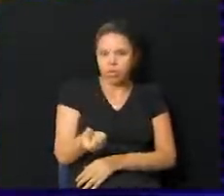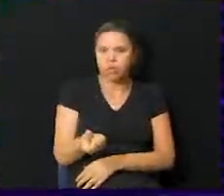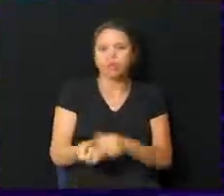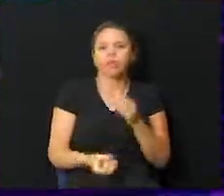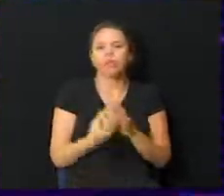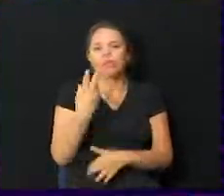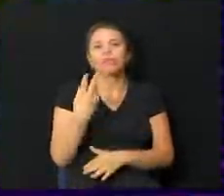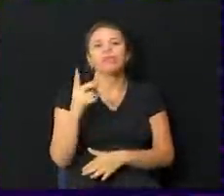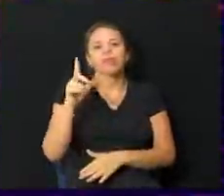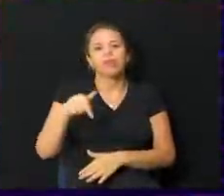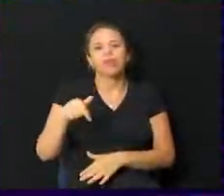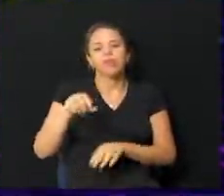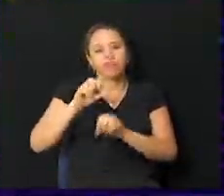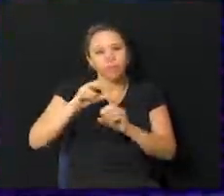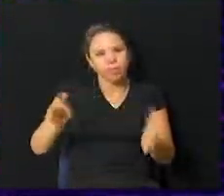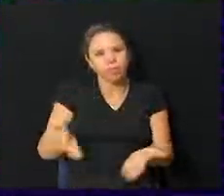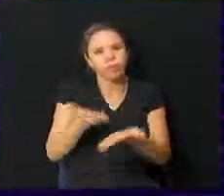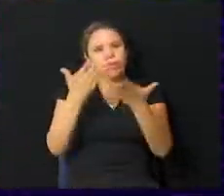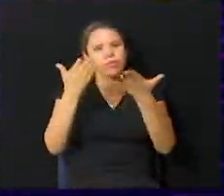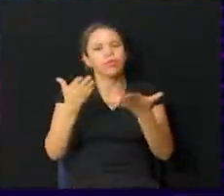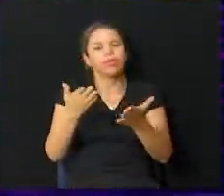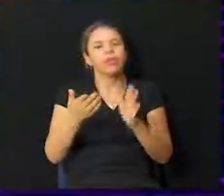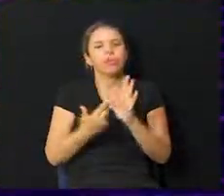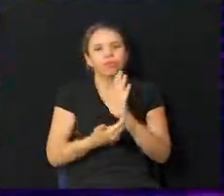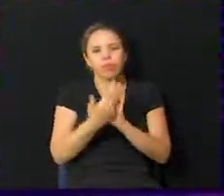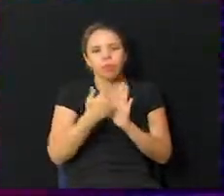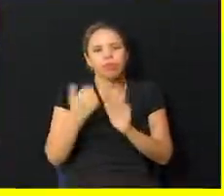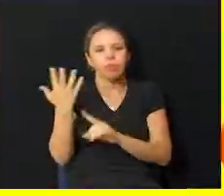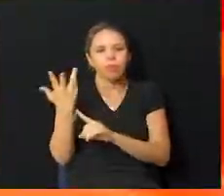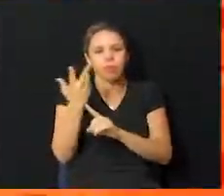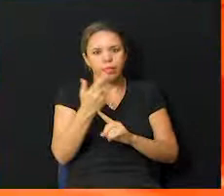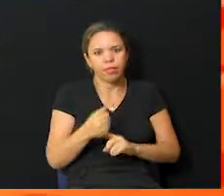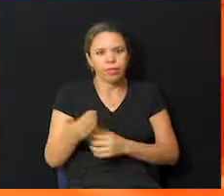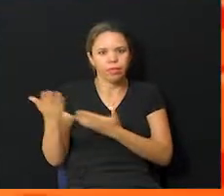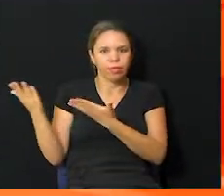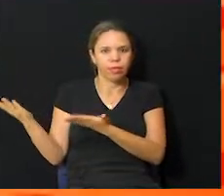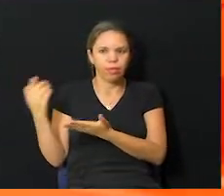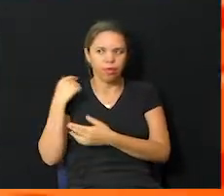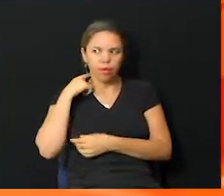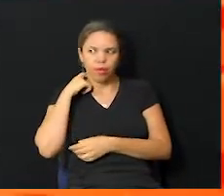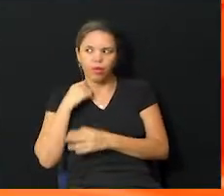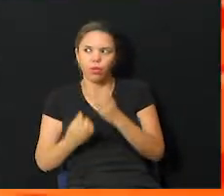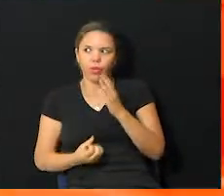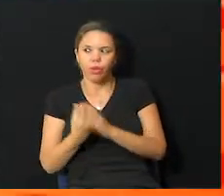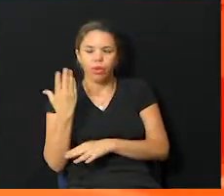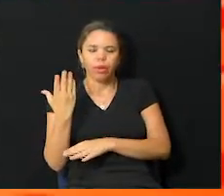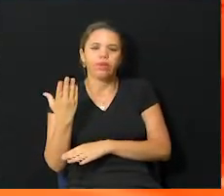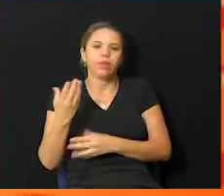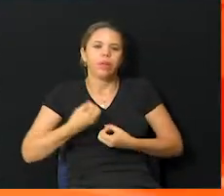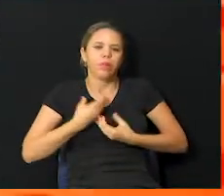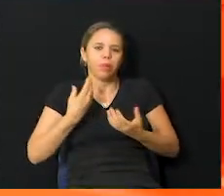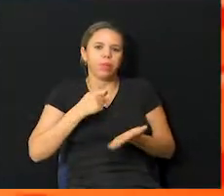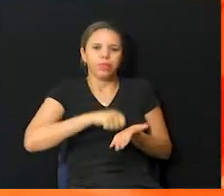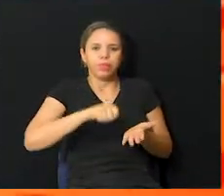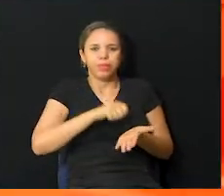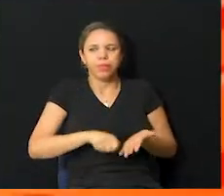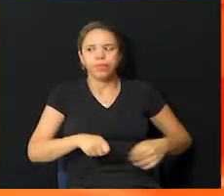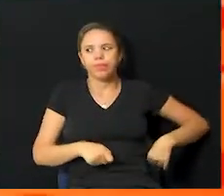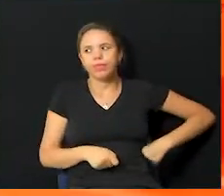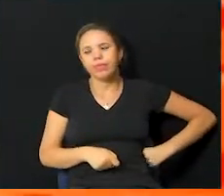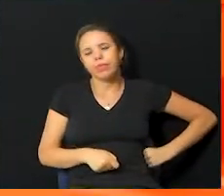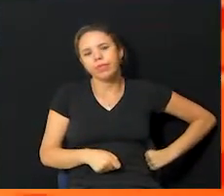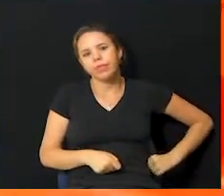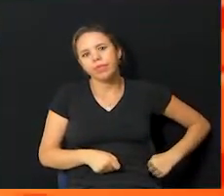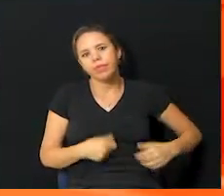sementinha dele, né, foi em uma residência artística no Vale do Macutu, onde eu criei alguns poeminhas e